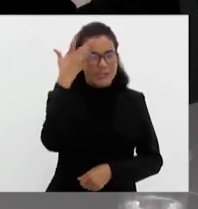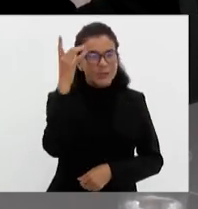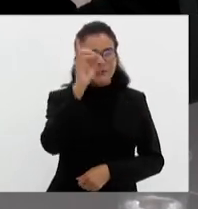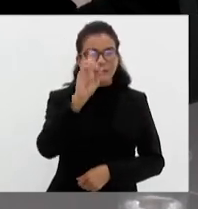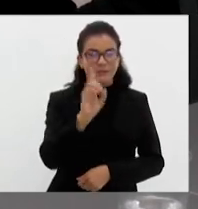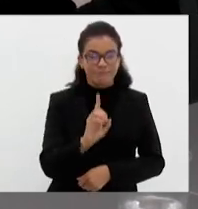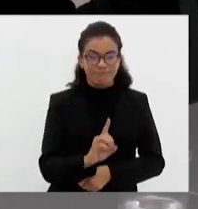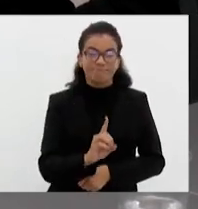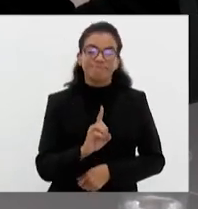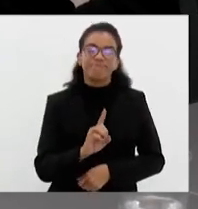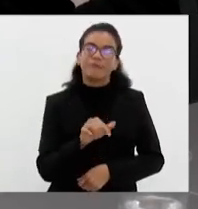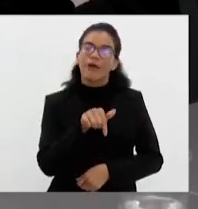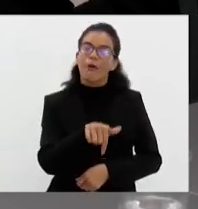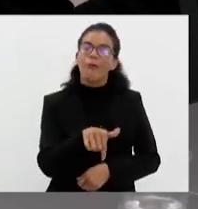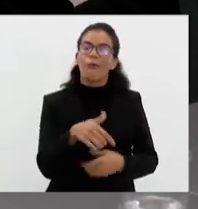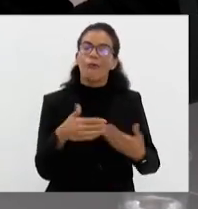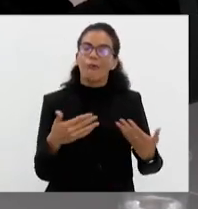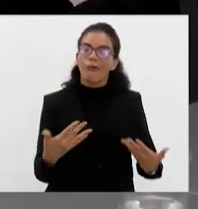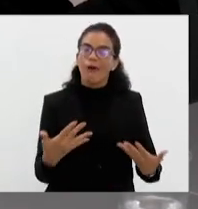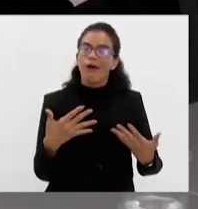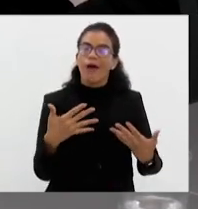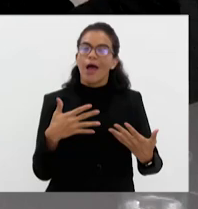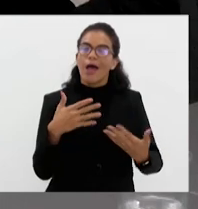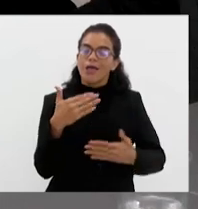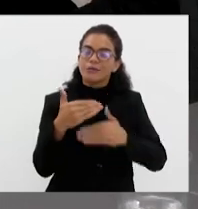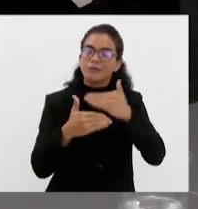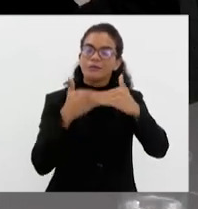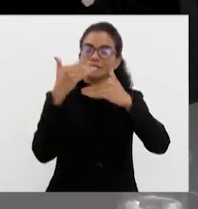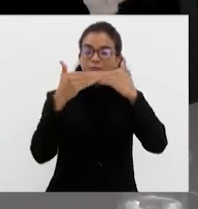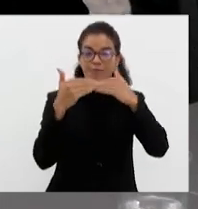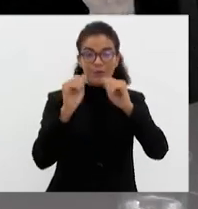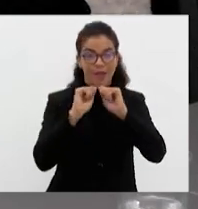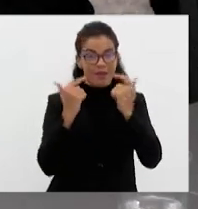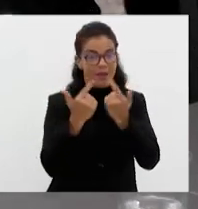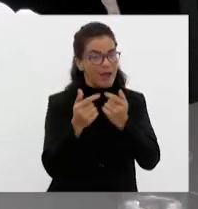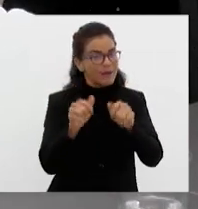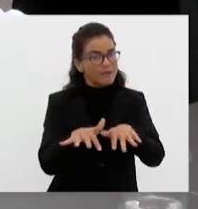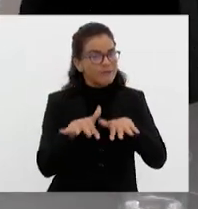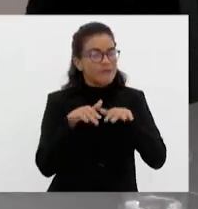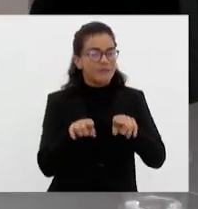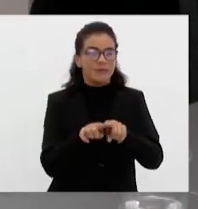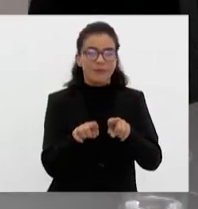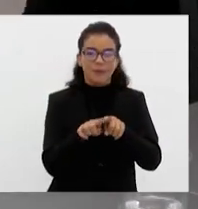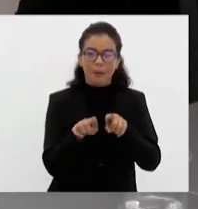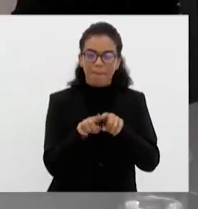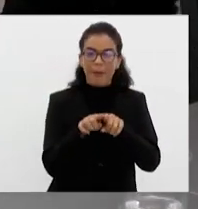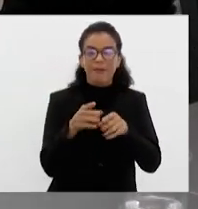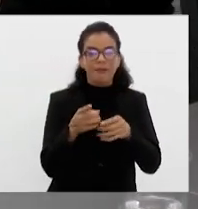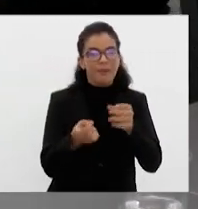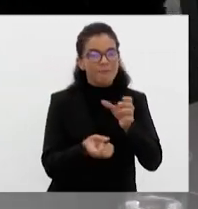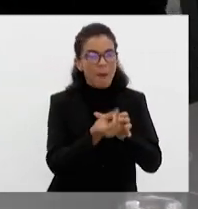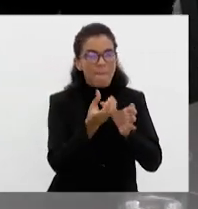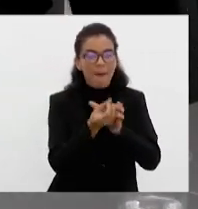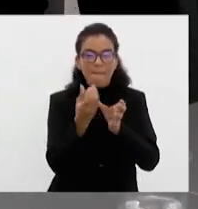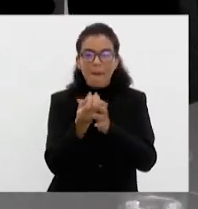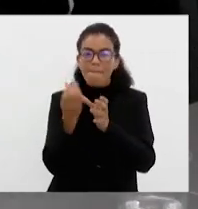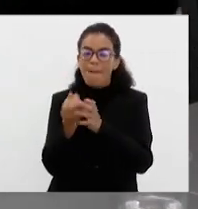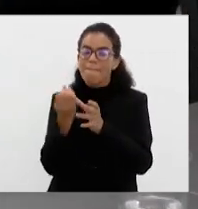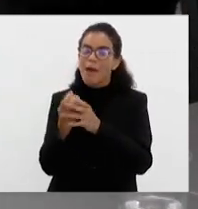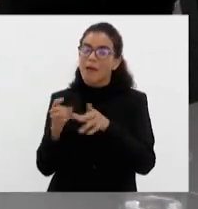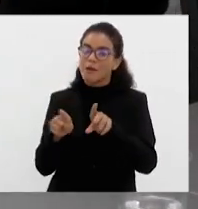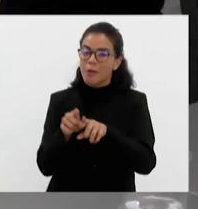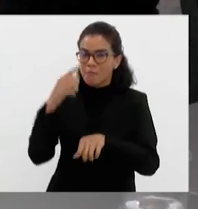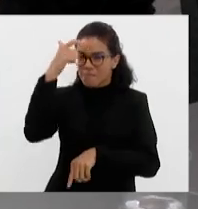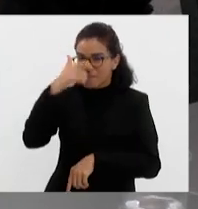e tal, motivam a essa construção. E, aliás, tem sido muito produtiva nesse sentido. Eu próprio